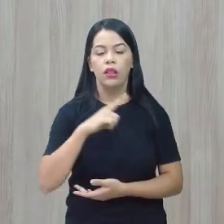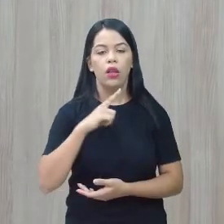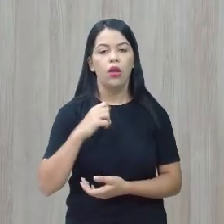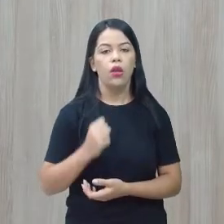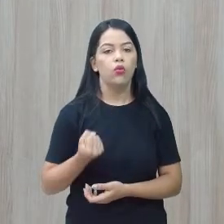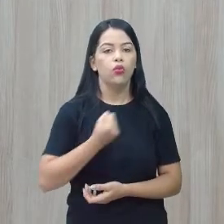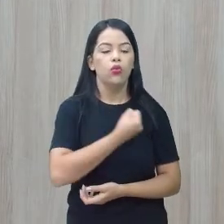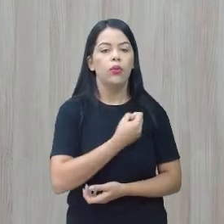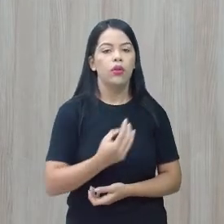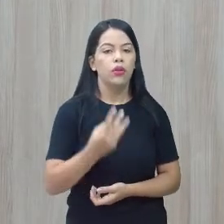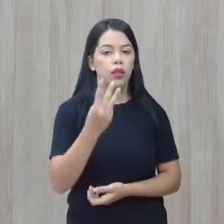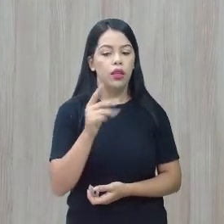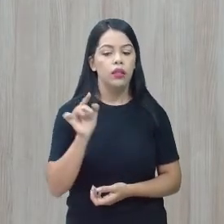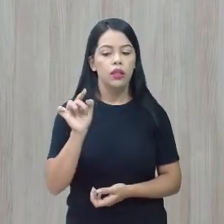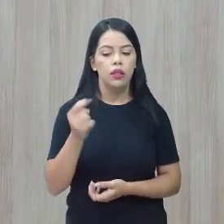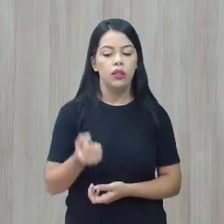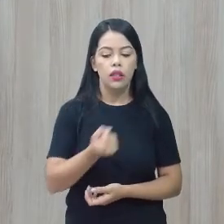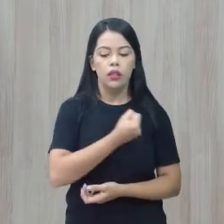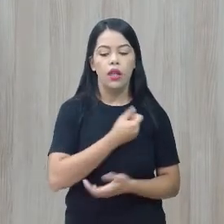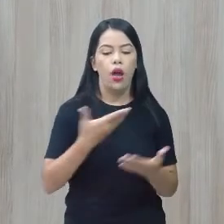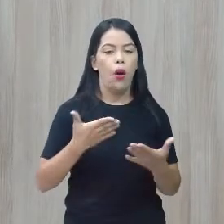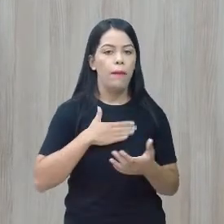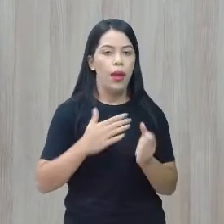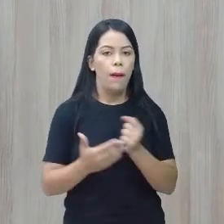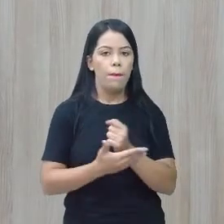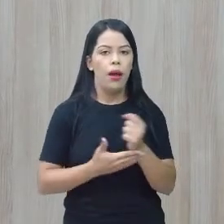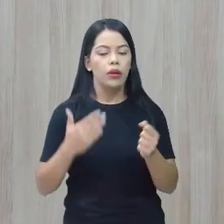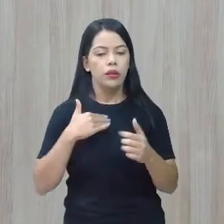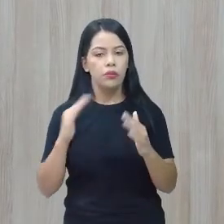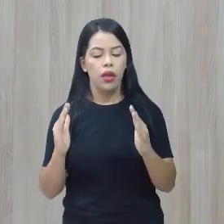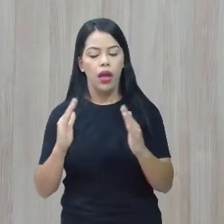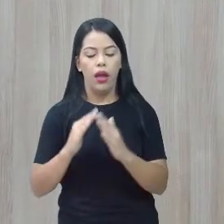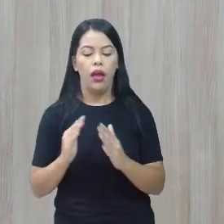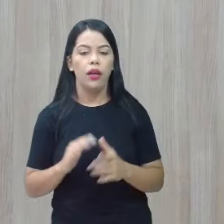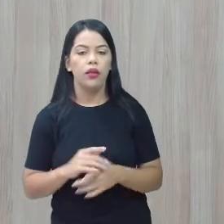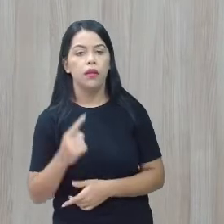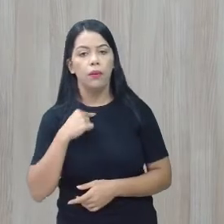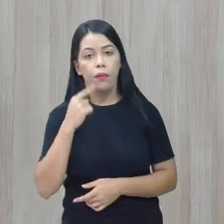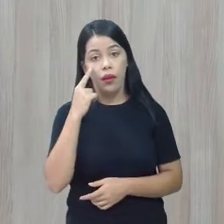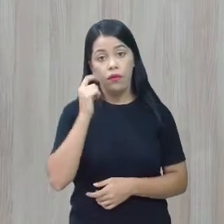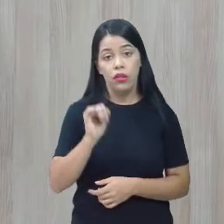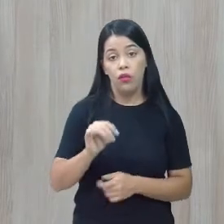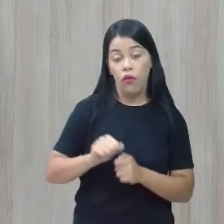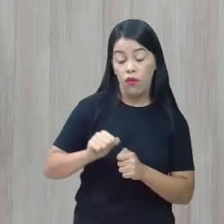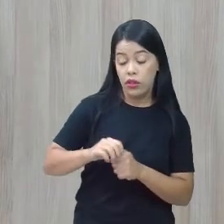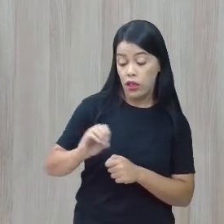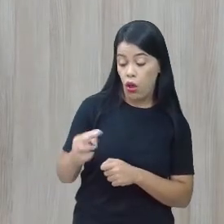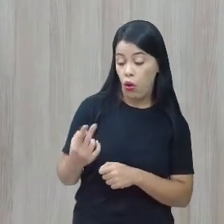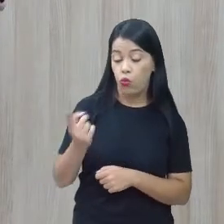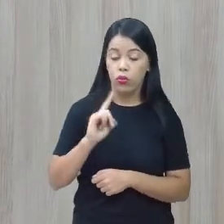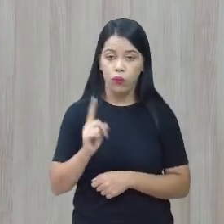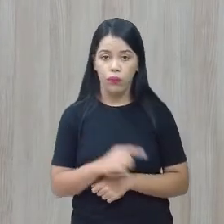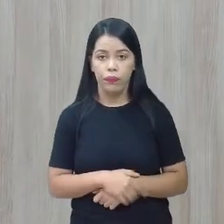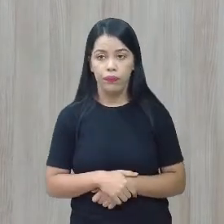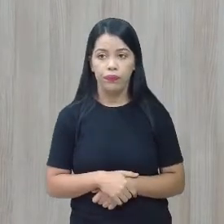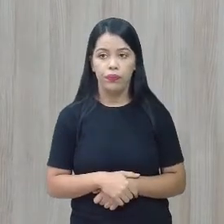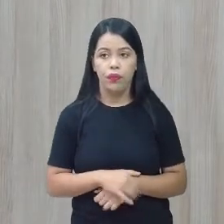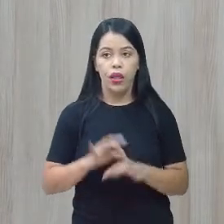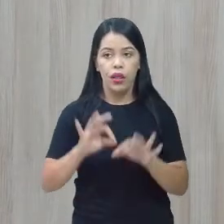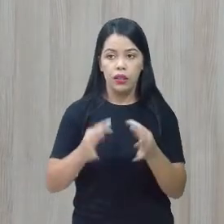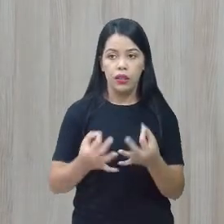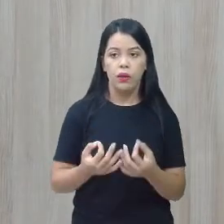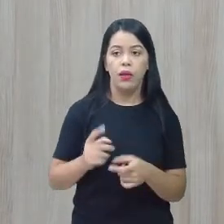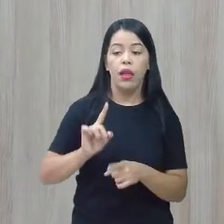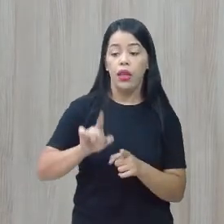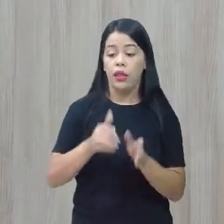3. Esse vai ser a minha base, né? Minha casa base aí para ver se eu vou ou não fazer o arredondamento. O número que vem em seguida é